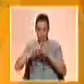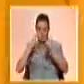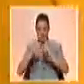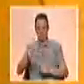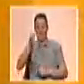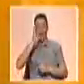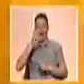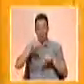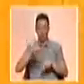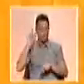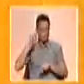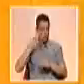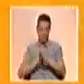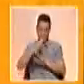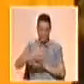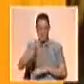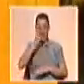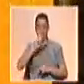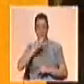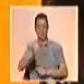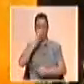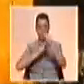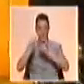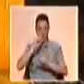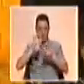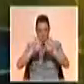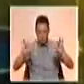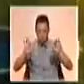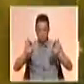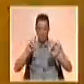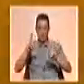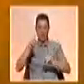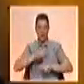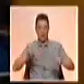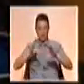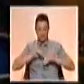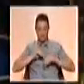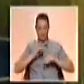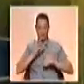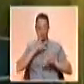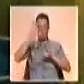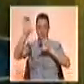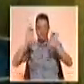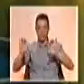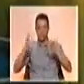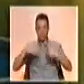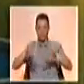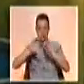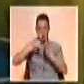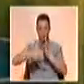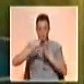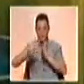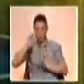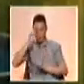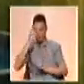Questões fundamentais como o acesso à água potável e saneamento não estão ainda asseguradas em certos países, apesar dos projetos e